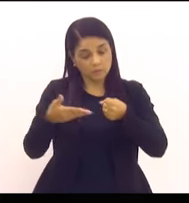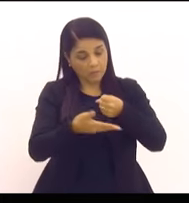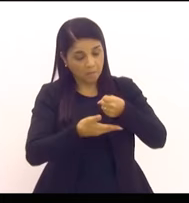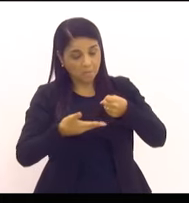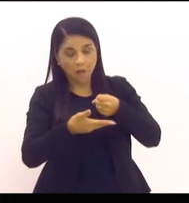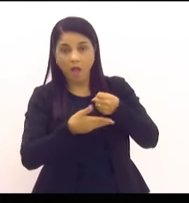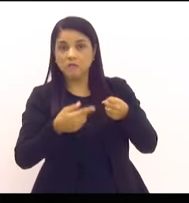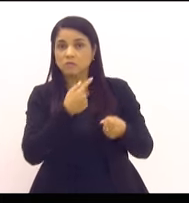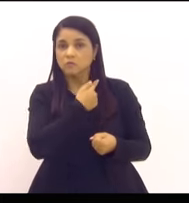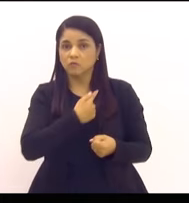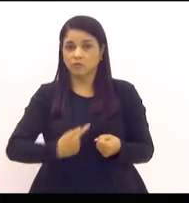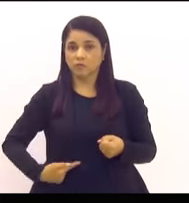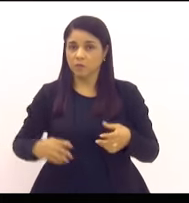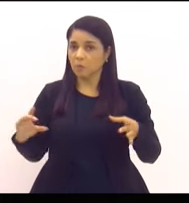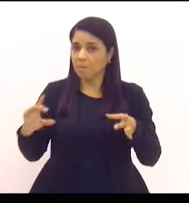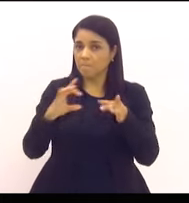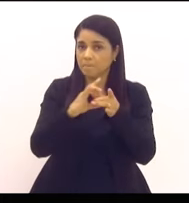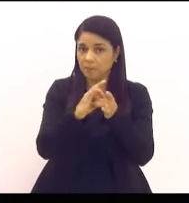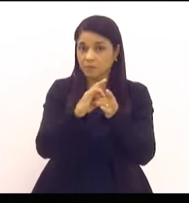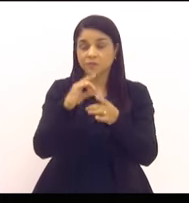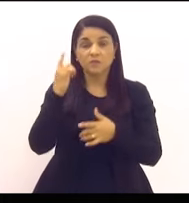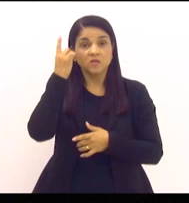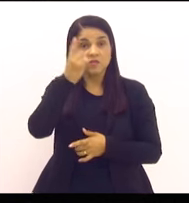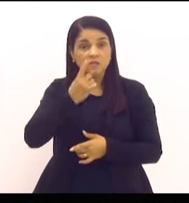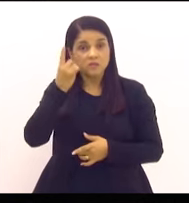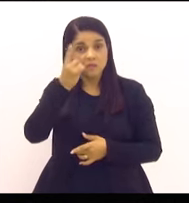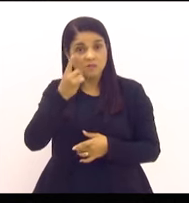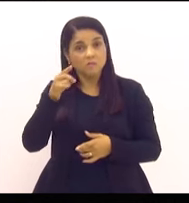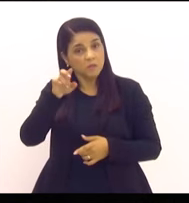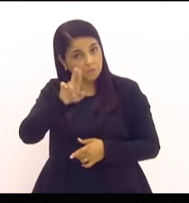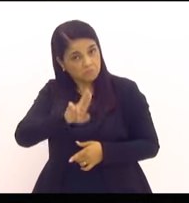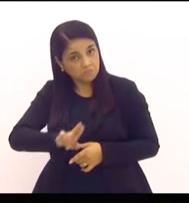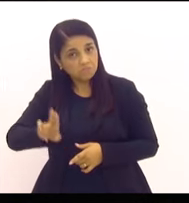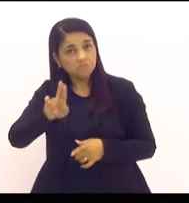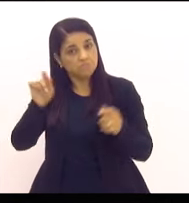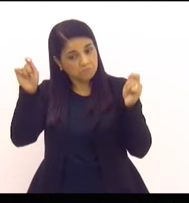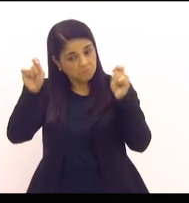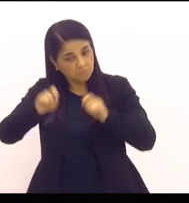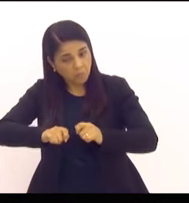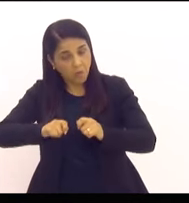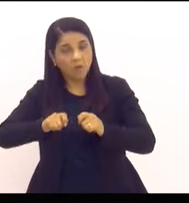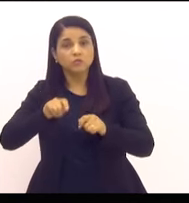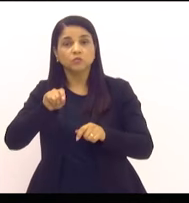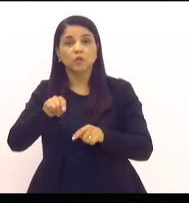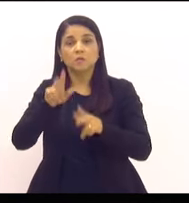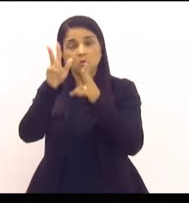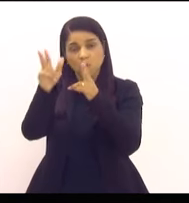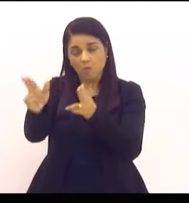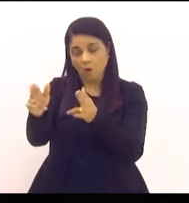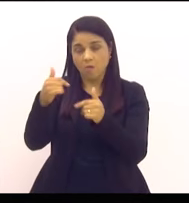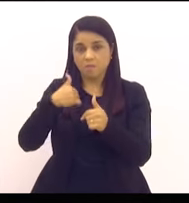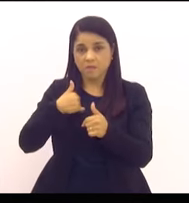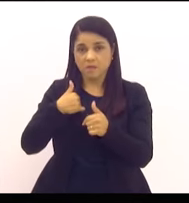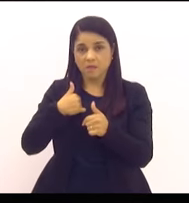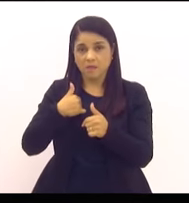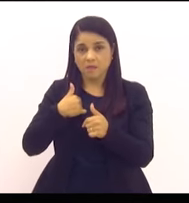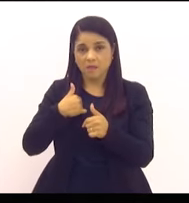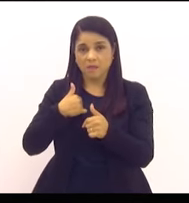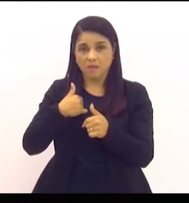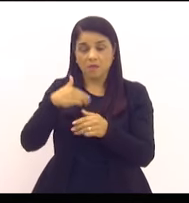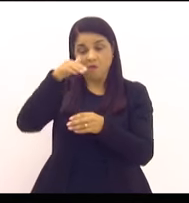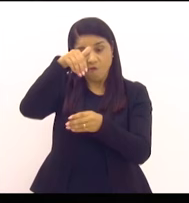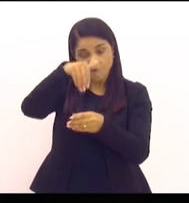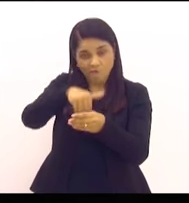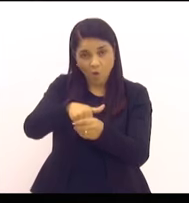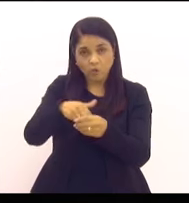governo. Esses deputados poderiam ter usado a ferramenta que eu usei, de dar um